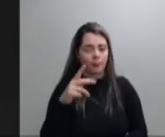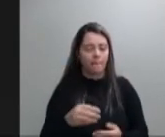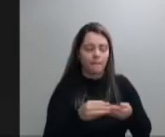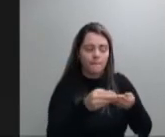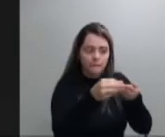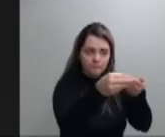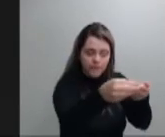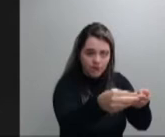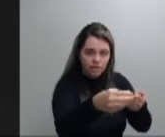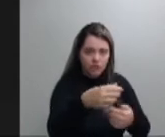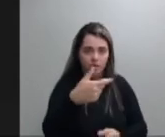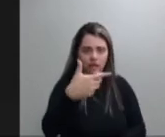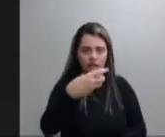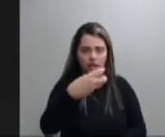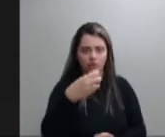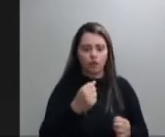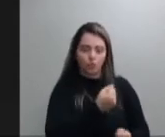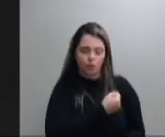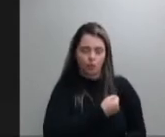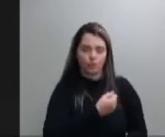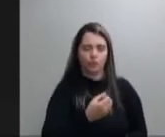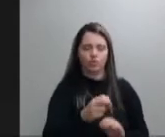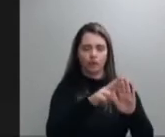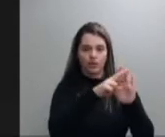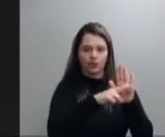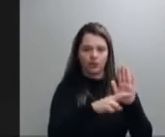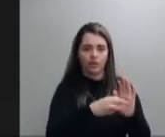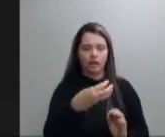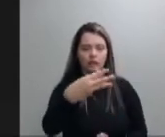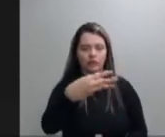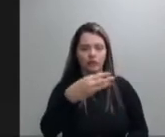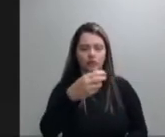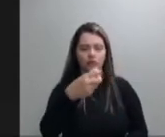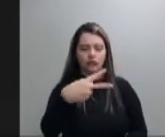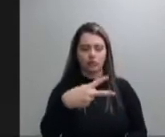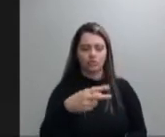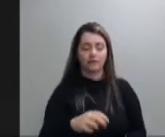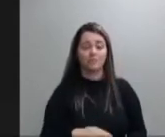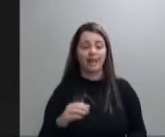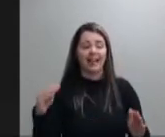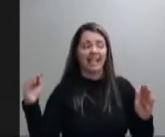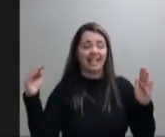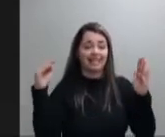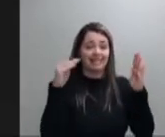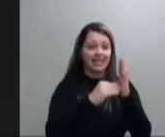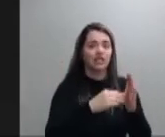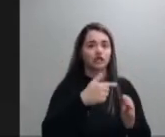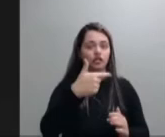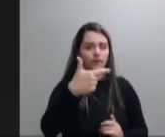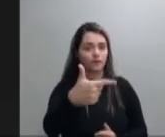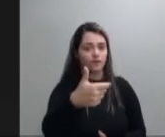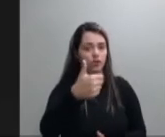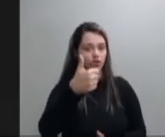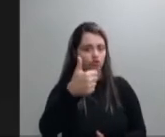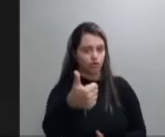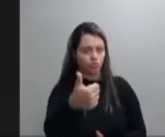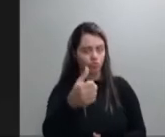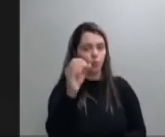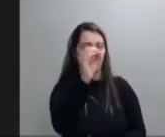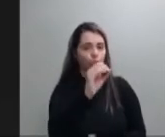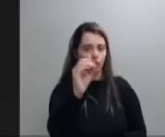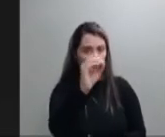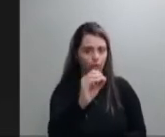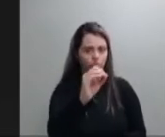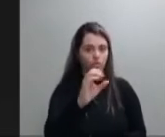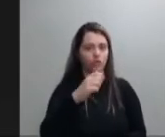edital 32 ou seja até o dia 21 de outubro de 2016 eu